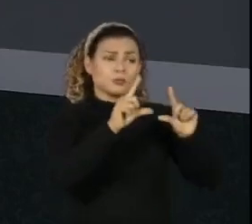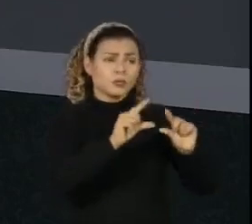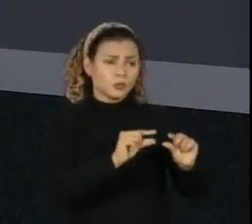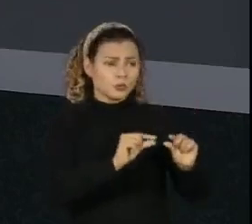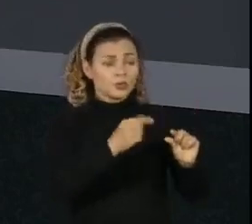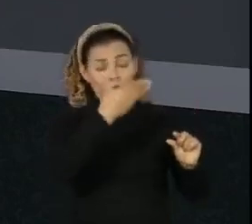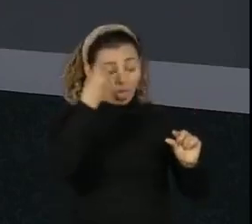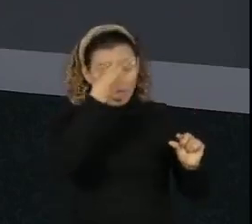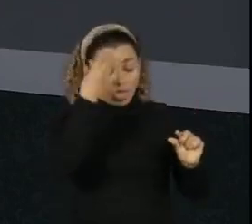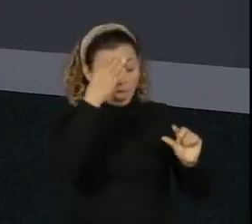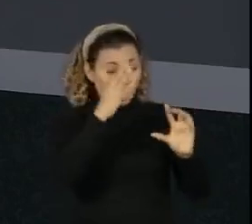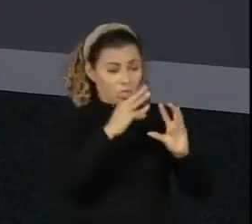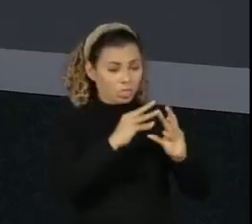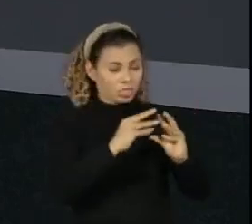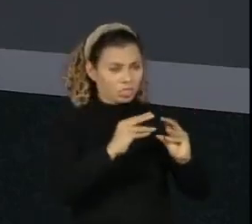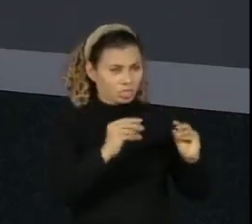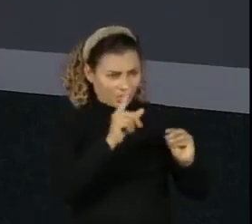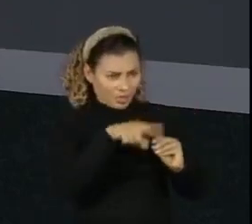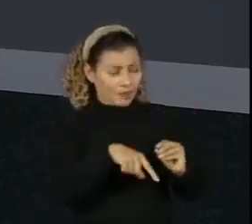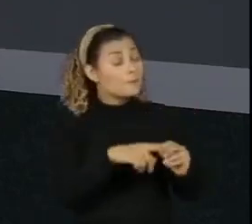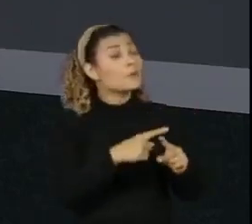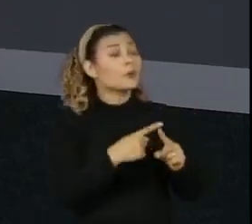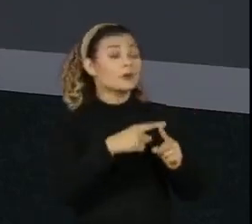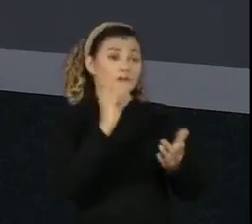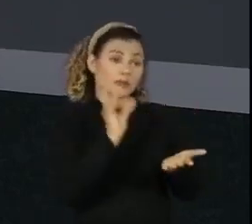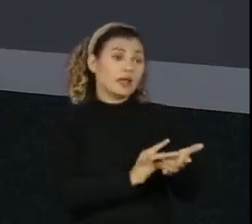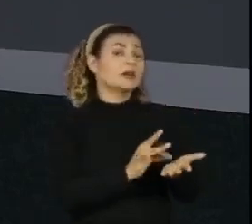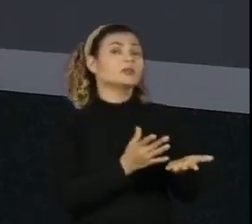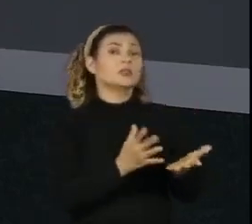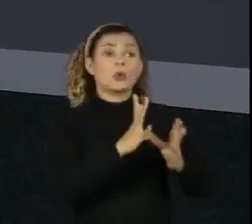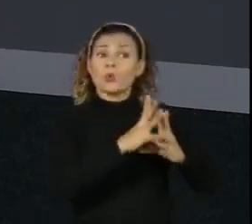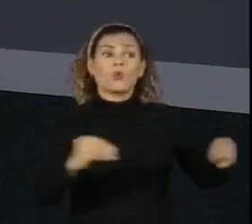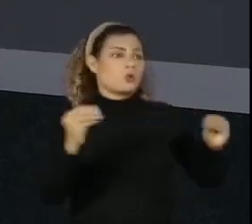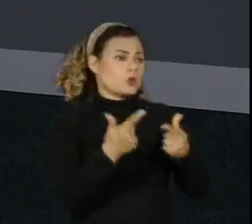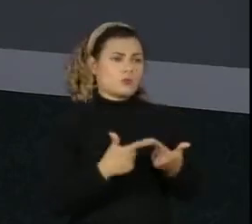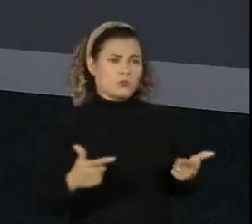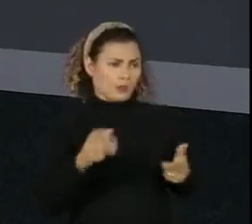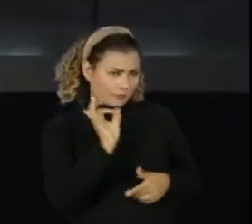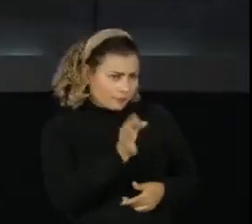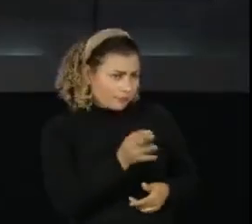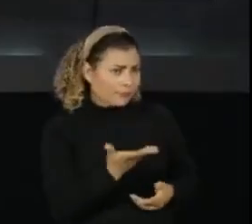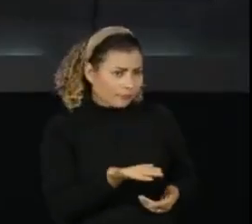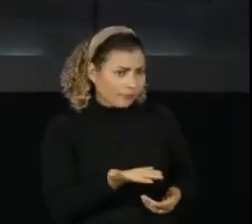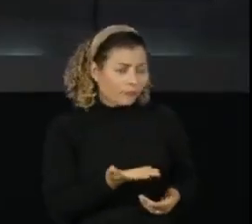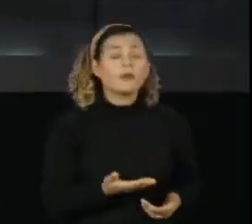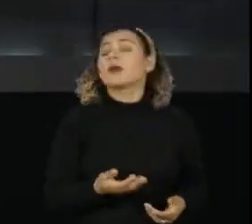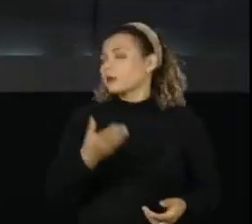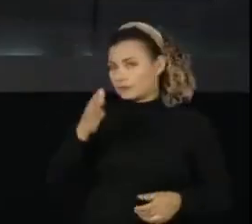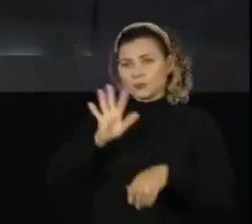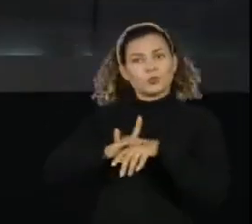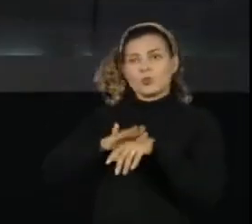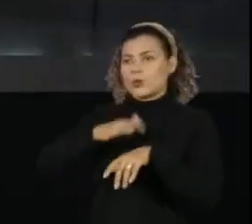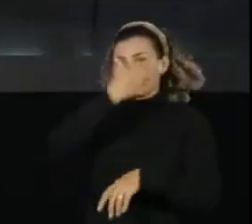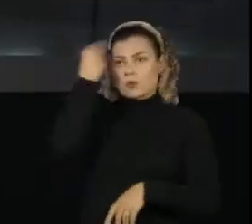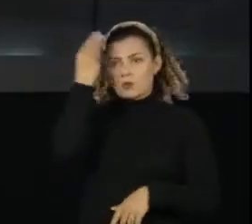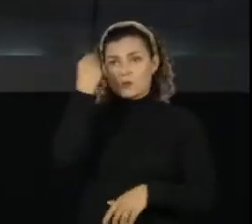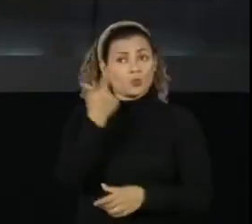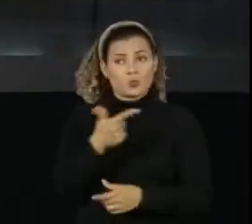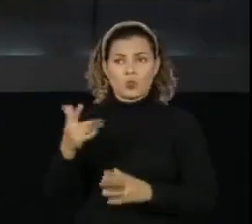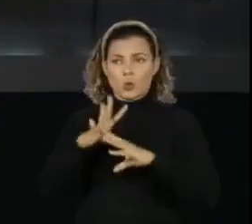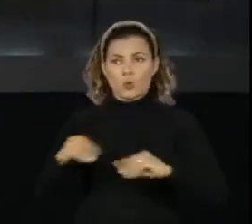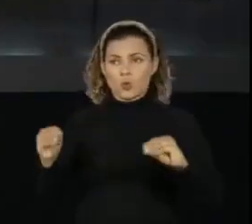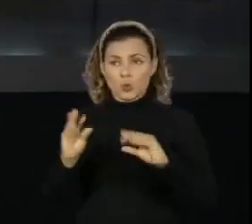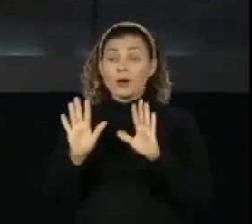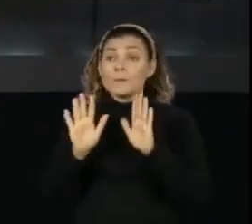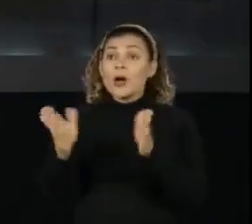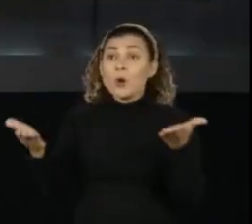sintomas, porque não há uma possibilidade de se reverter um quadro de Alzheimer. Exatamente. O tratamento